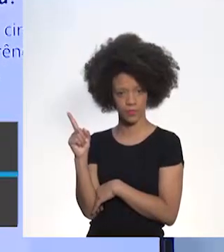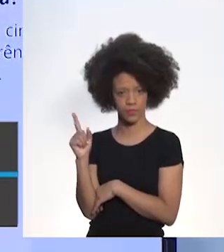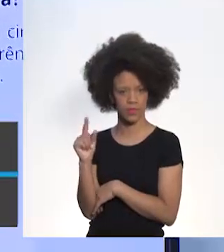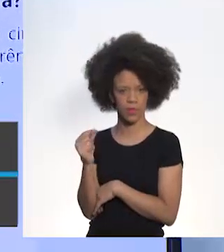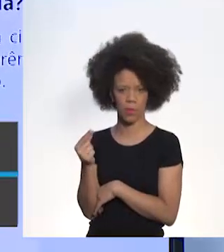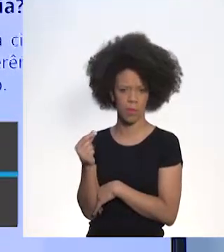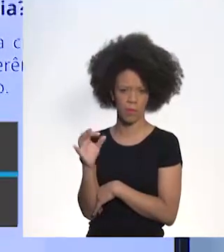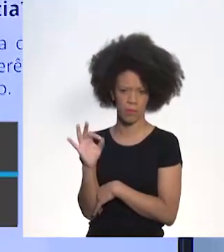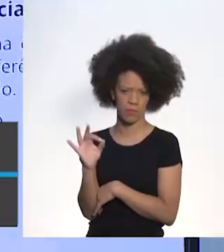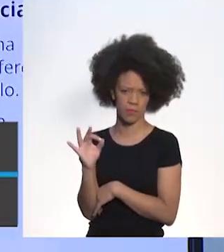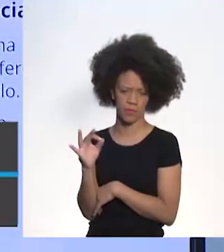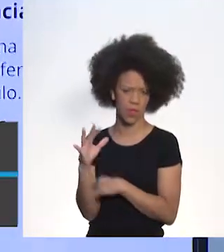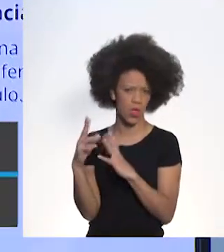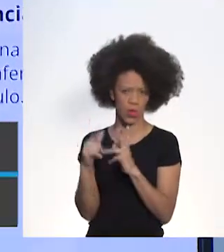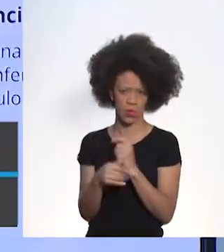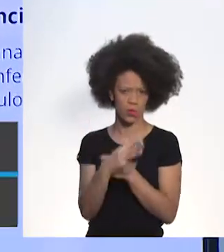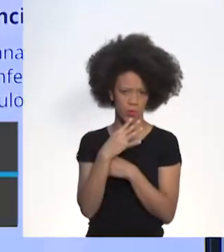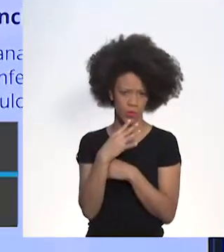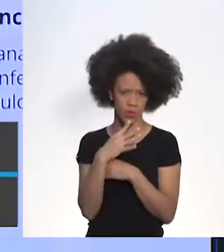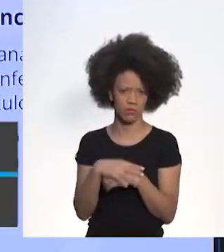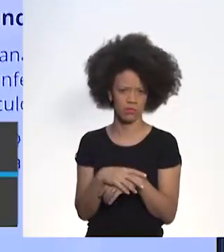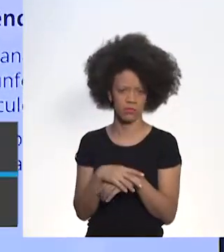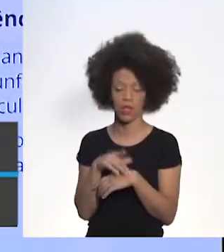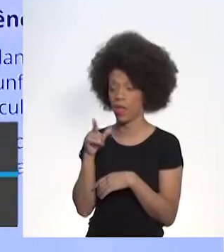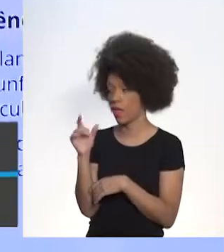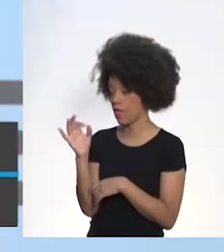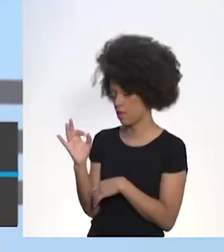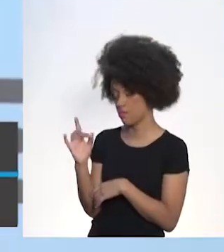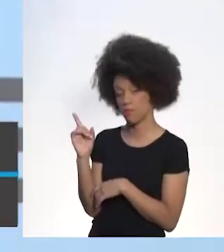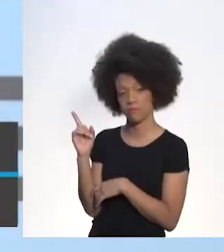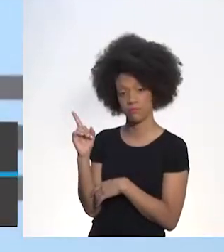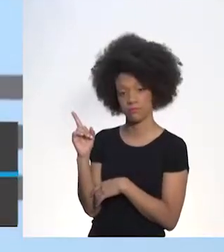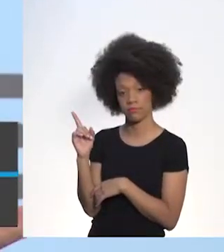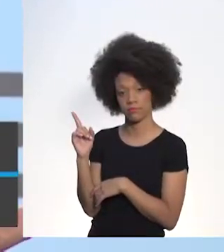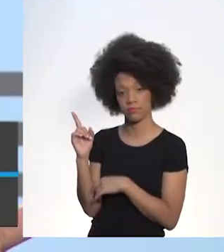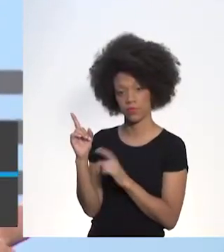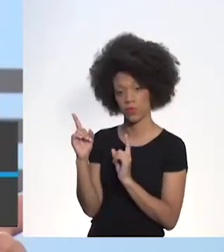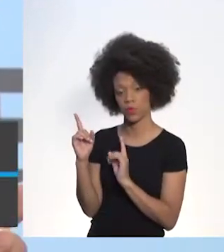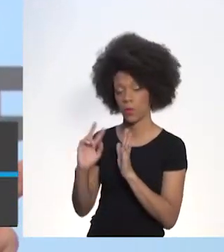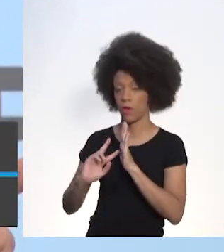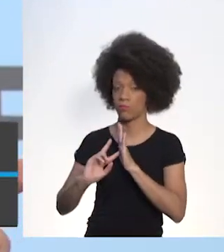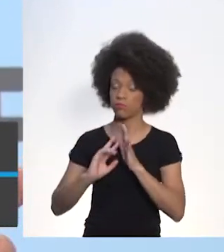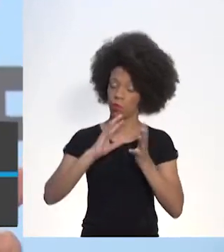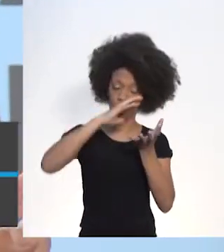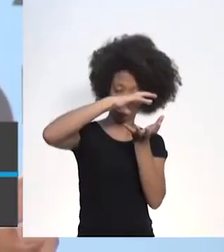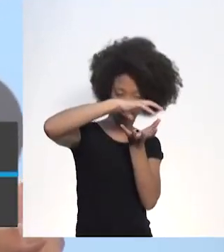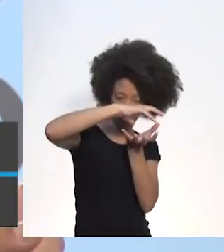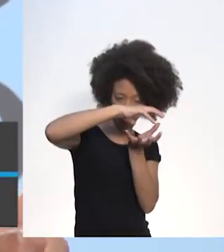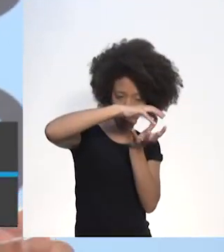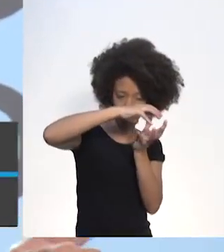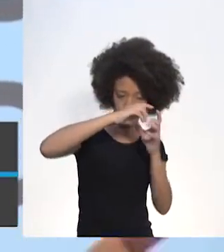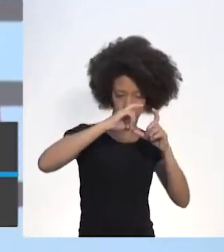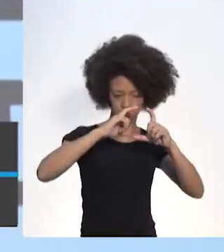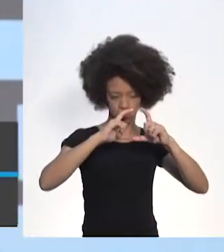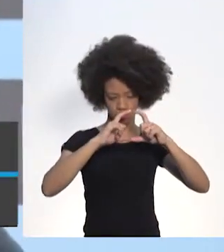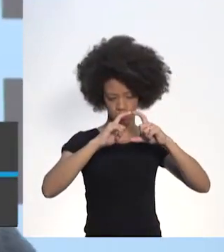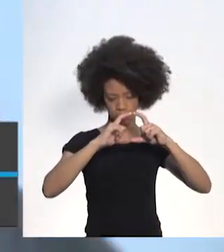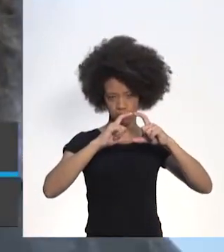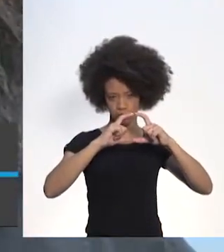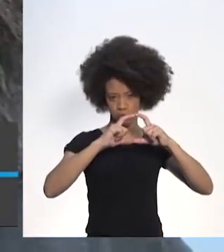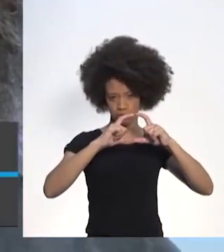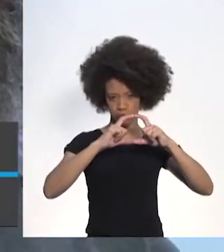moedinha todo mundo conhece, né? Essa moedinha aqui não é que ela seja um círculo, né? Aí, oh, para essa